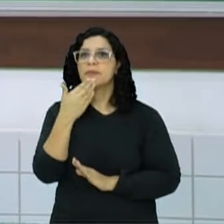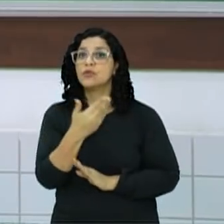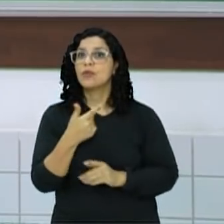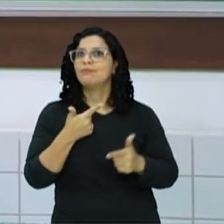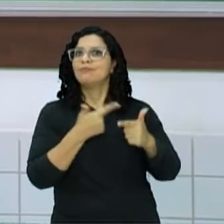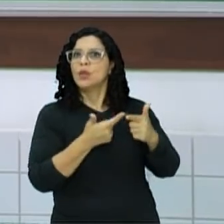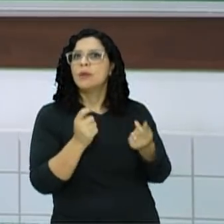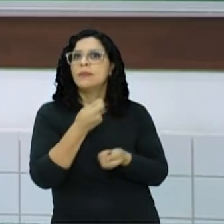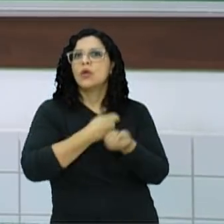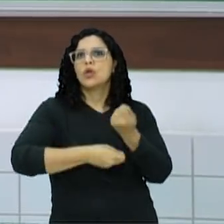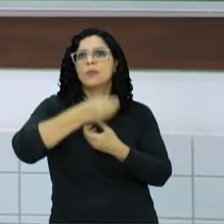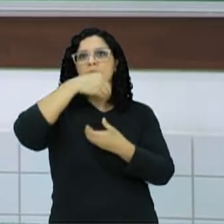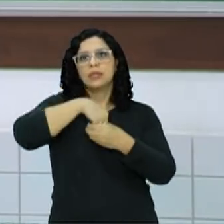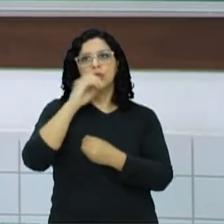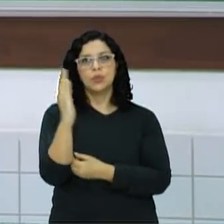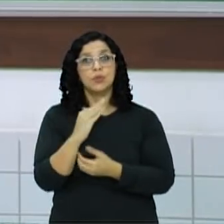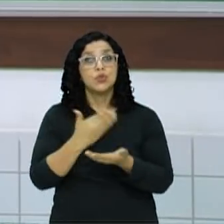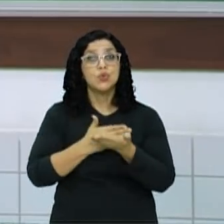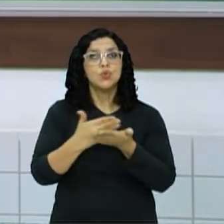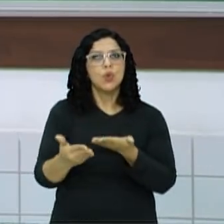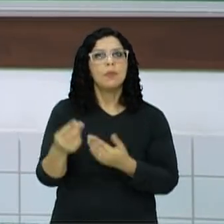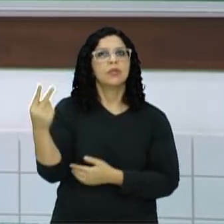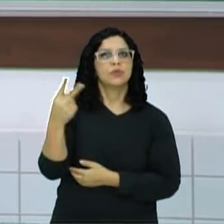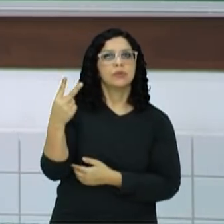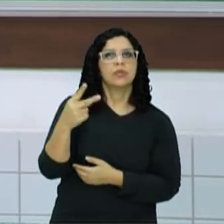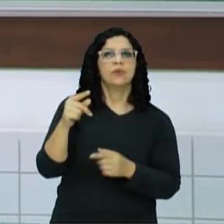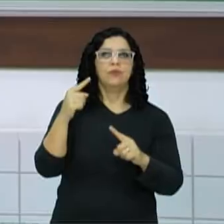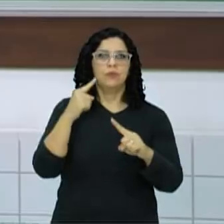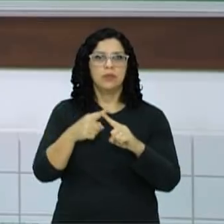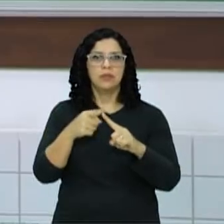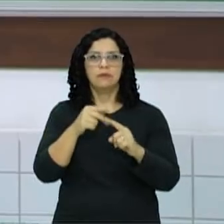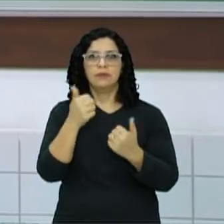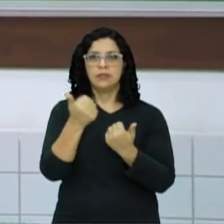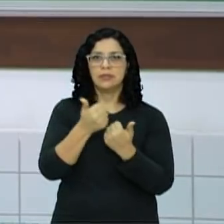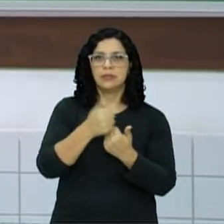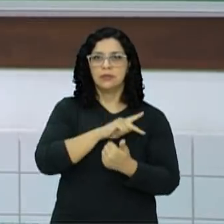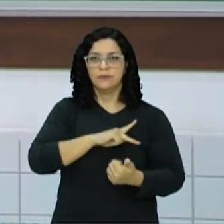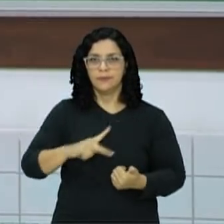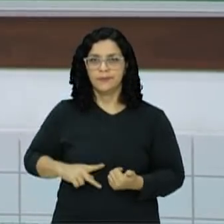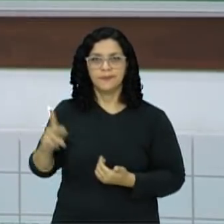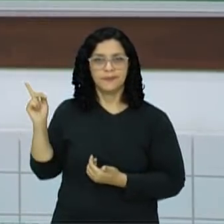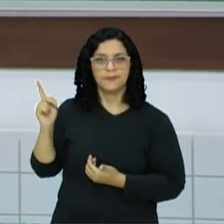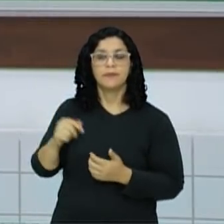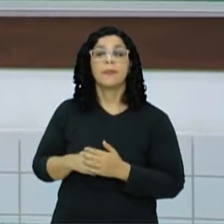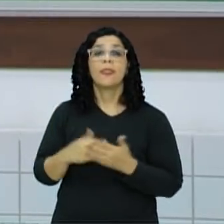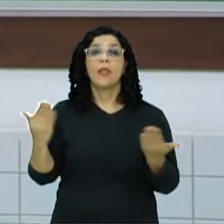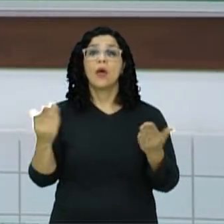problema econômico no Brasil aí já no início do segundo governo do FHC.